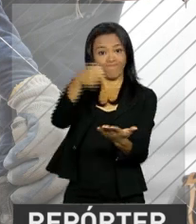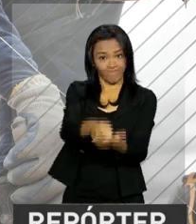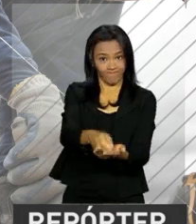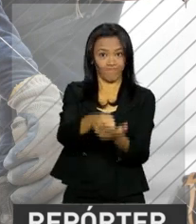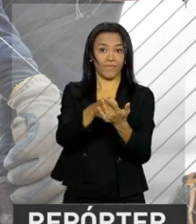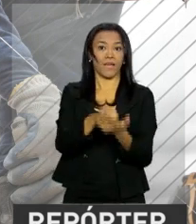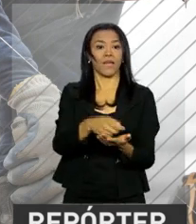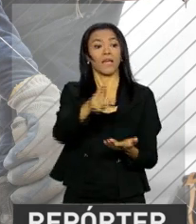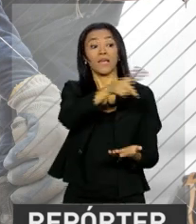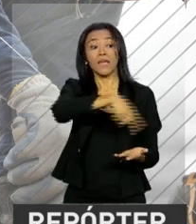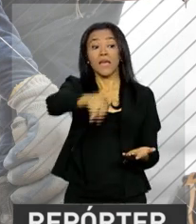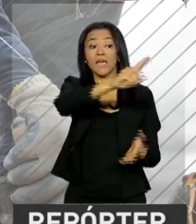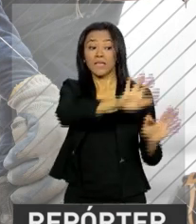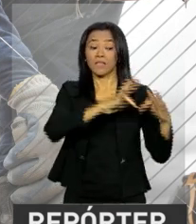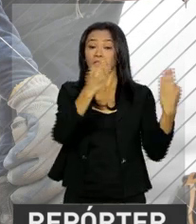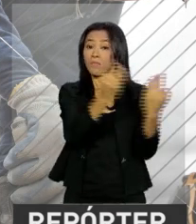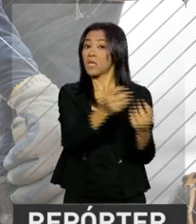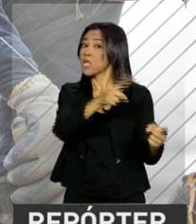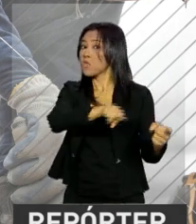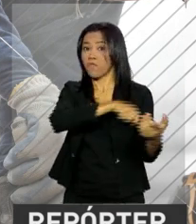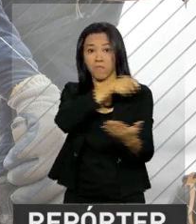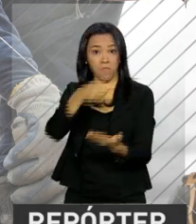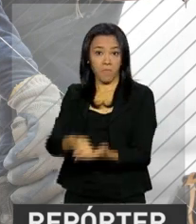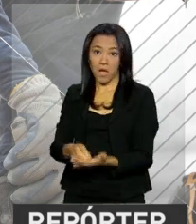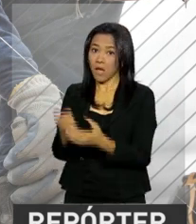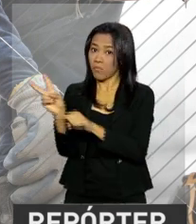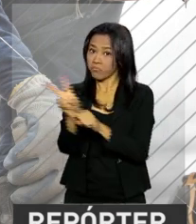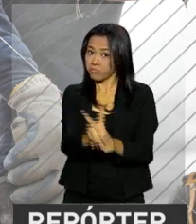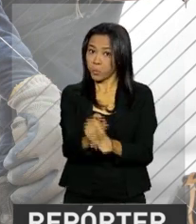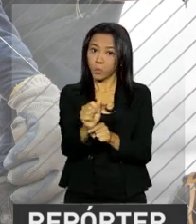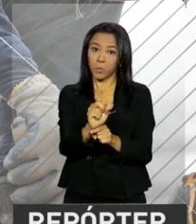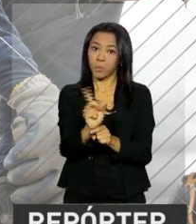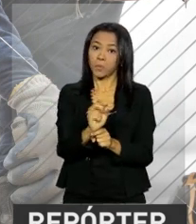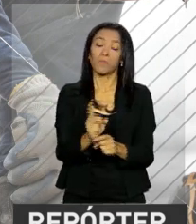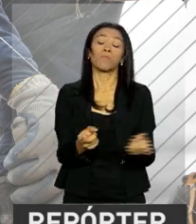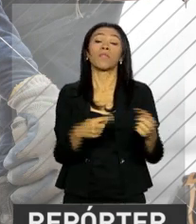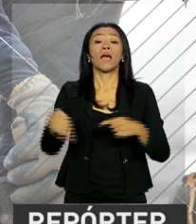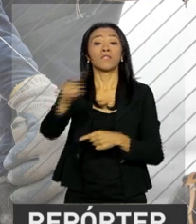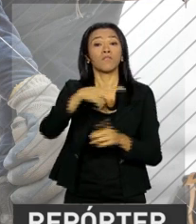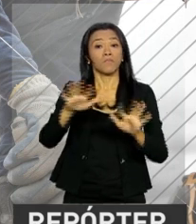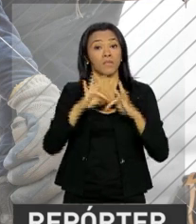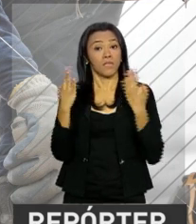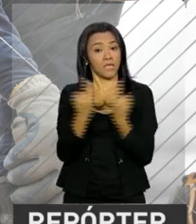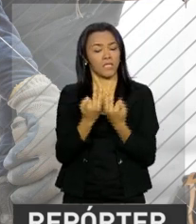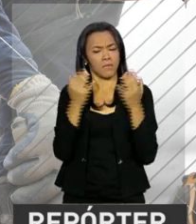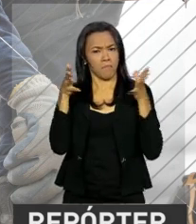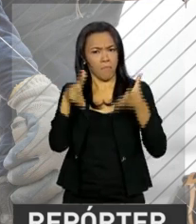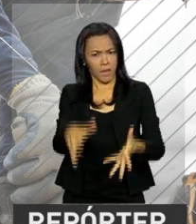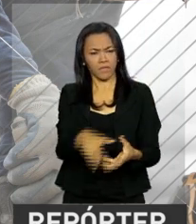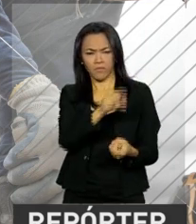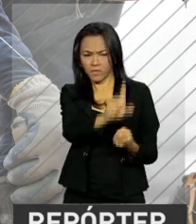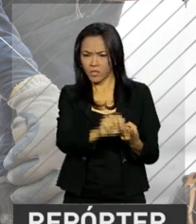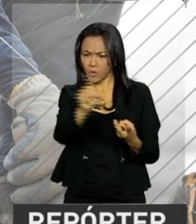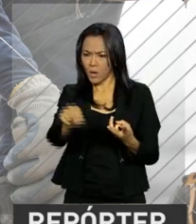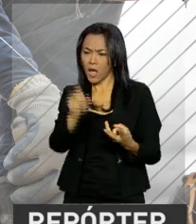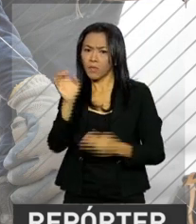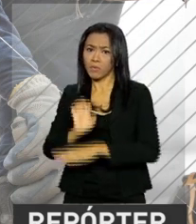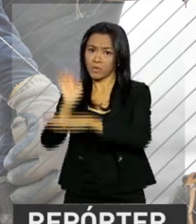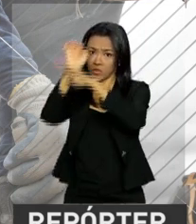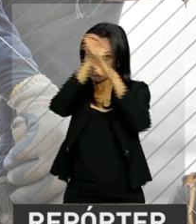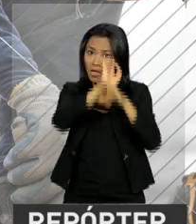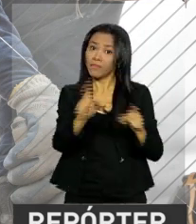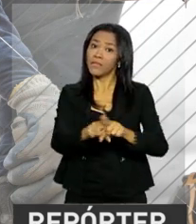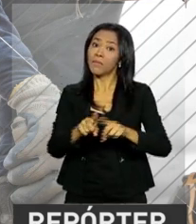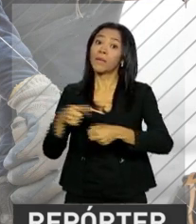os beneficiados não vão pagar pelo crédito. As famílias participantes serão selecionadas pelos estados e